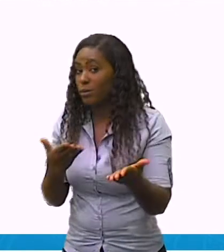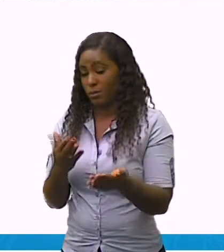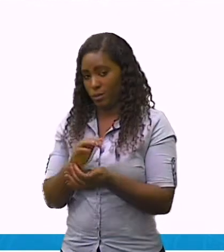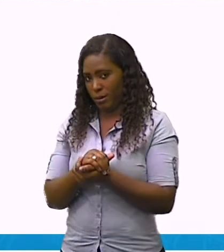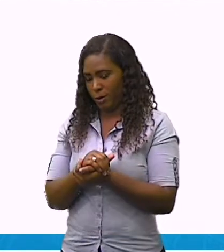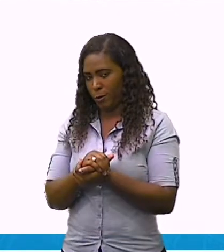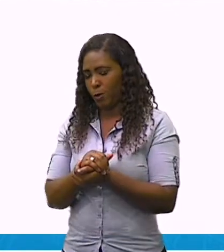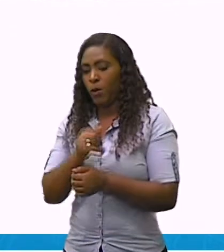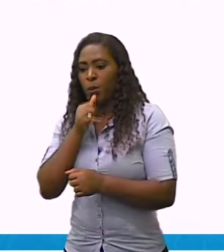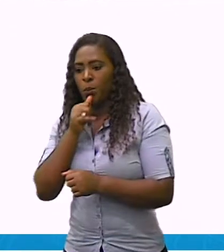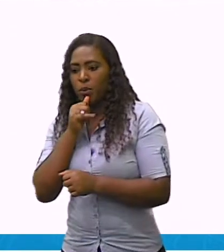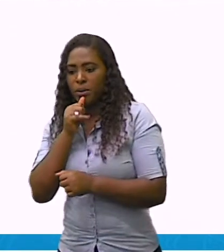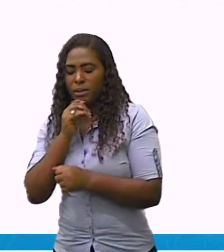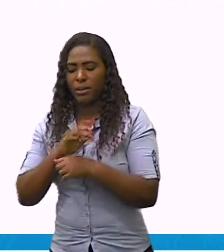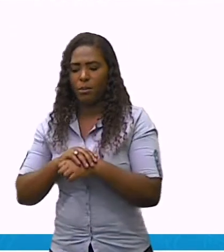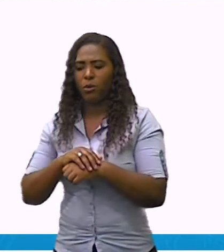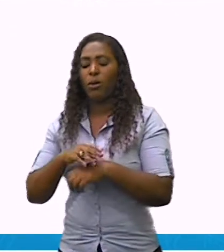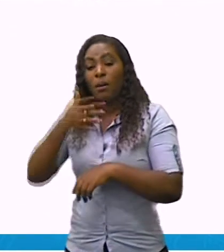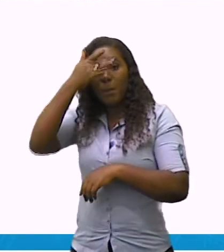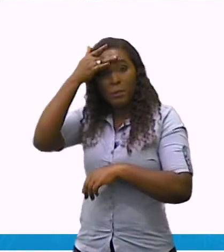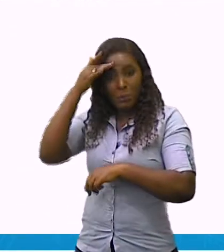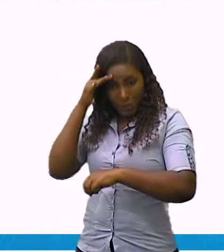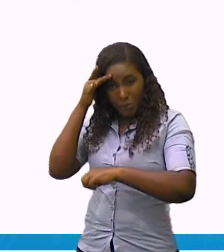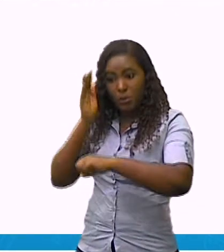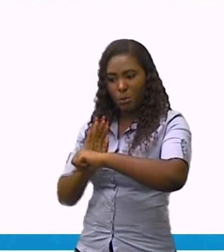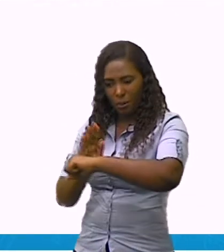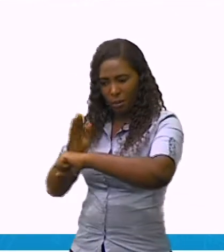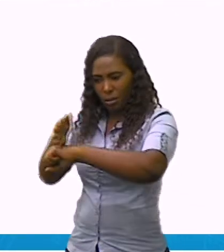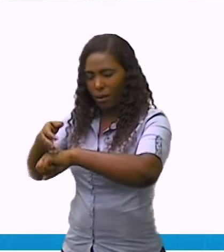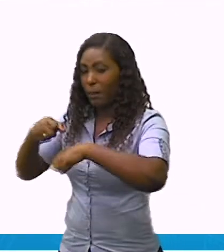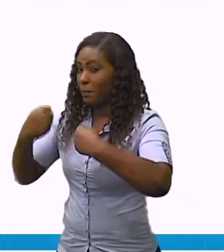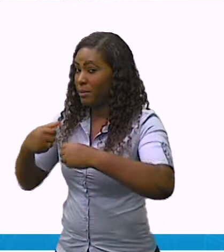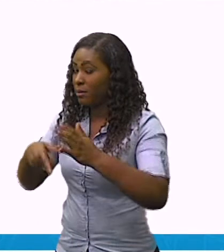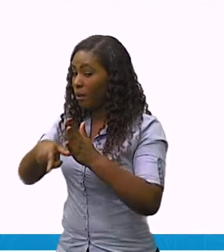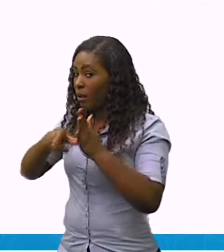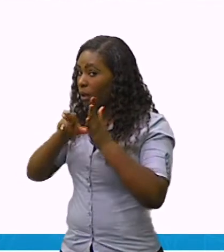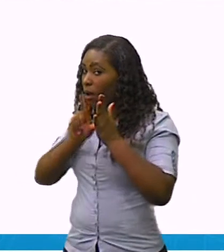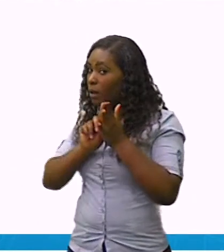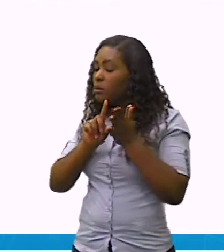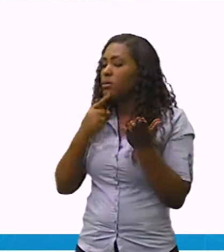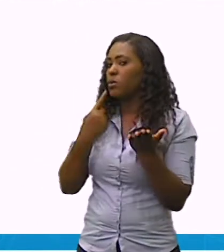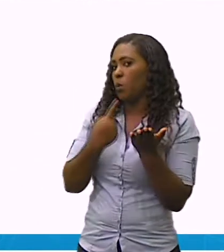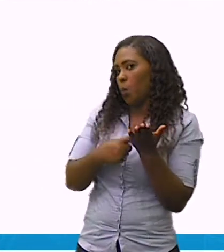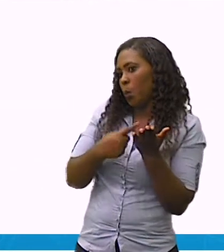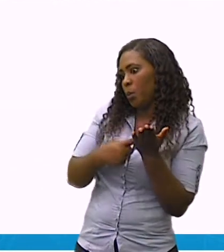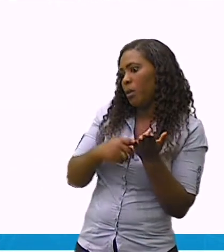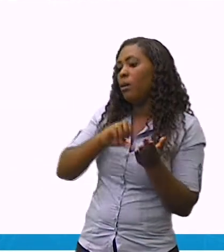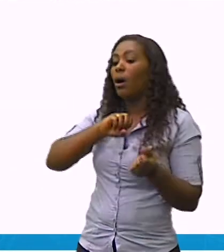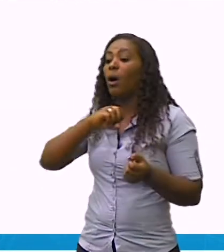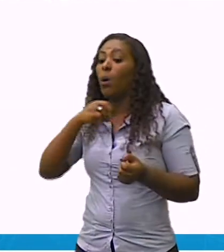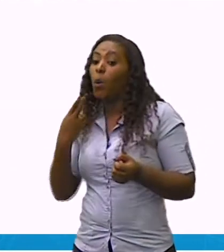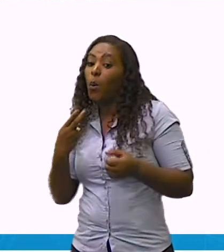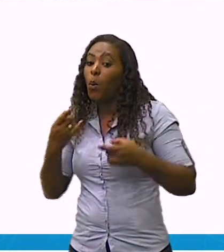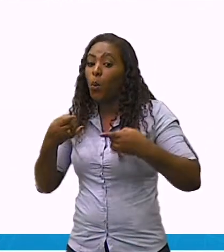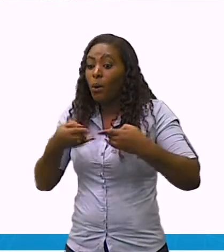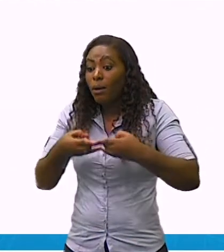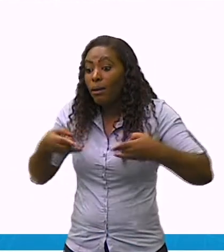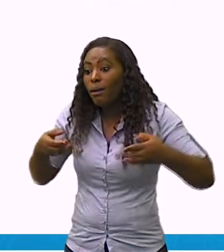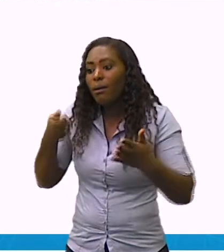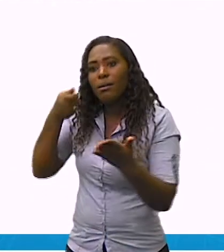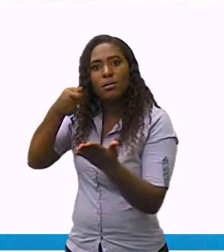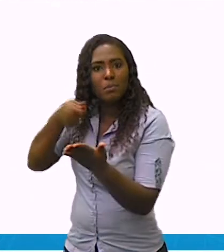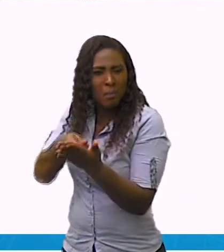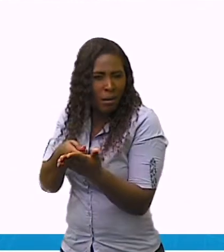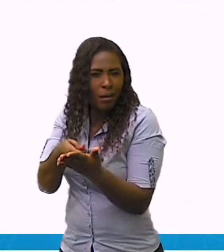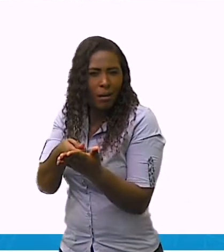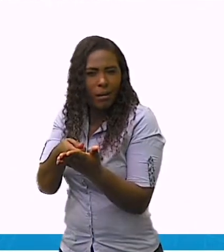o preenchimento de algumas condições, como, por exemplo, através do pagamento de ingressos ou do